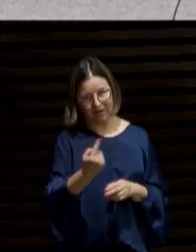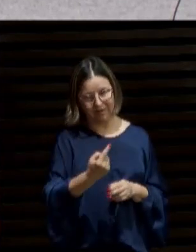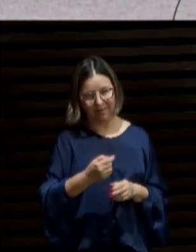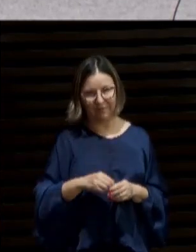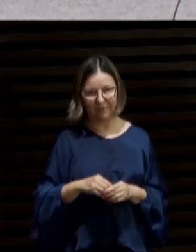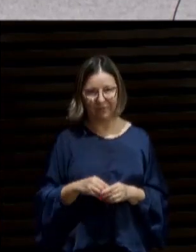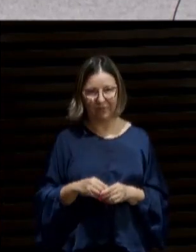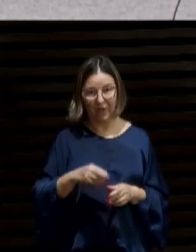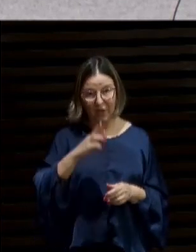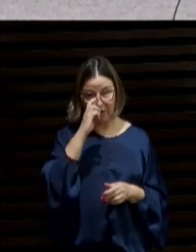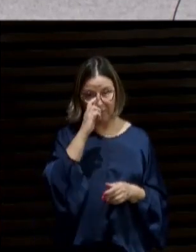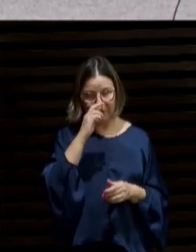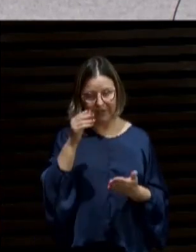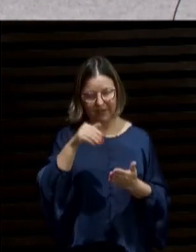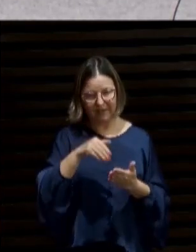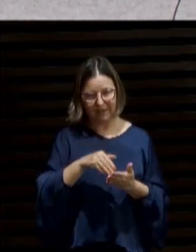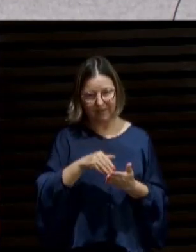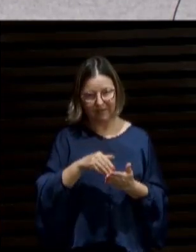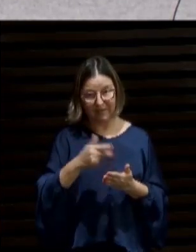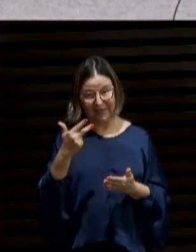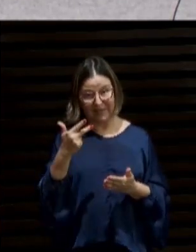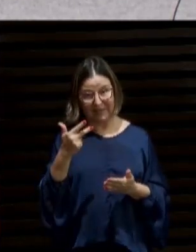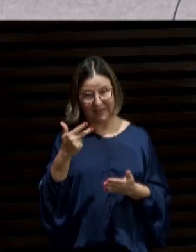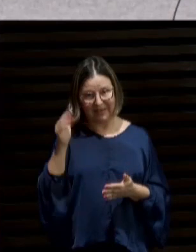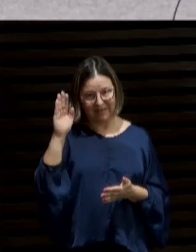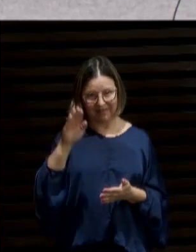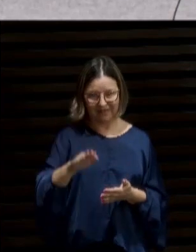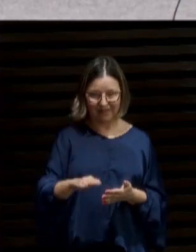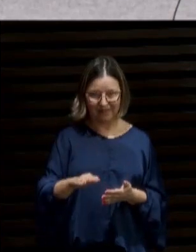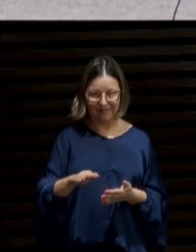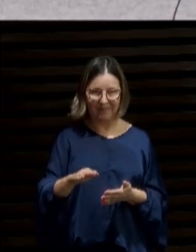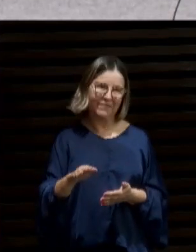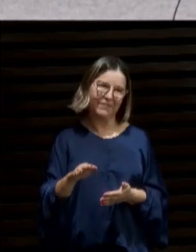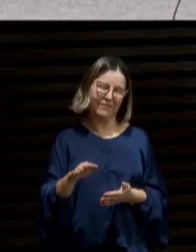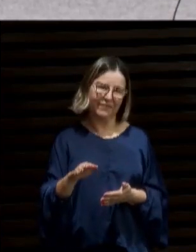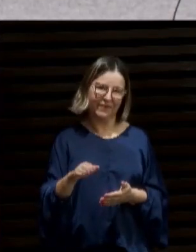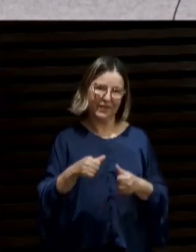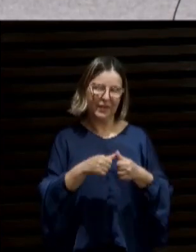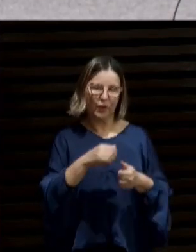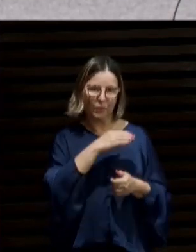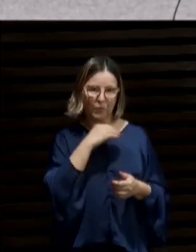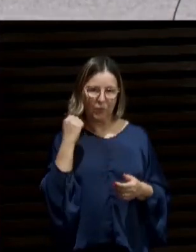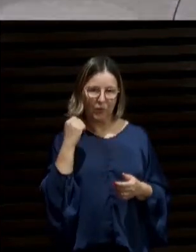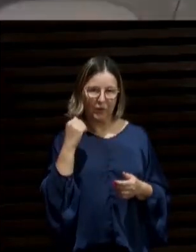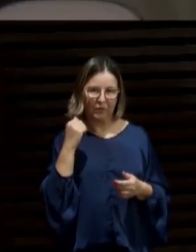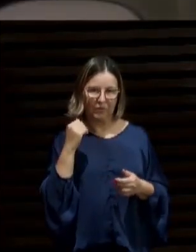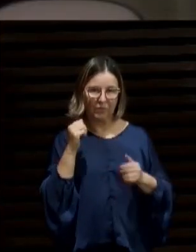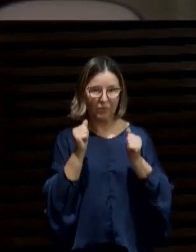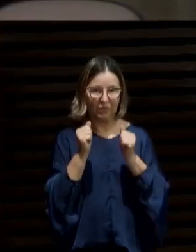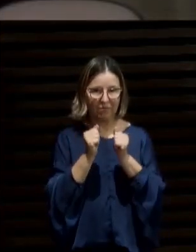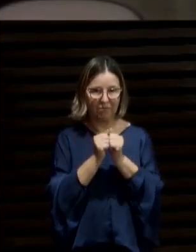Do meio-dia até as 3 horas da tarde, Ele estava morrendo como